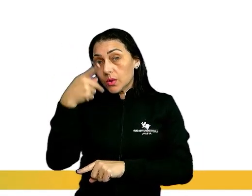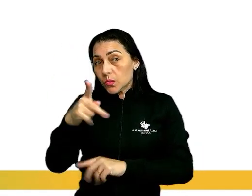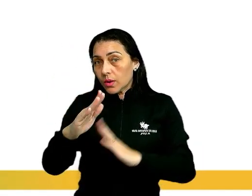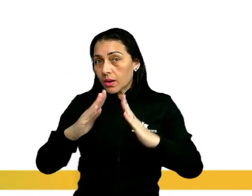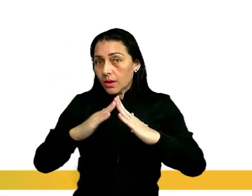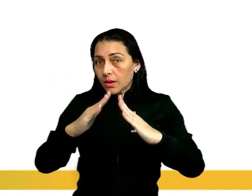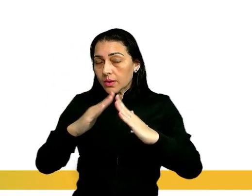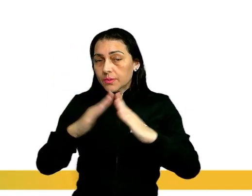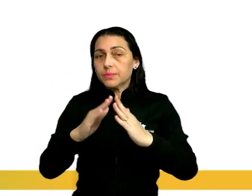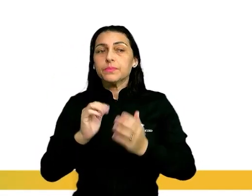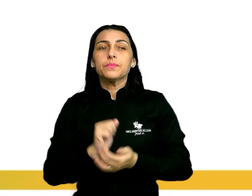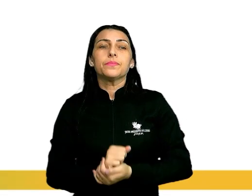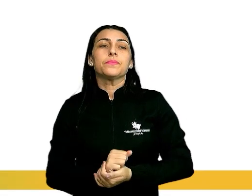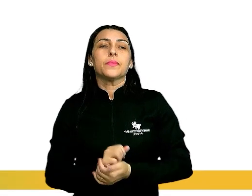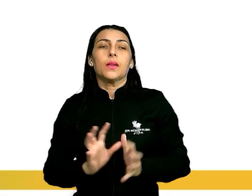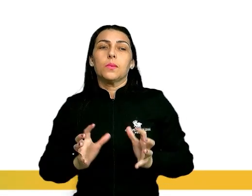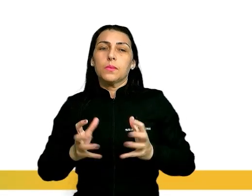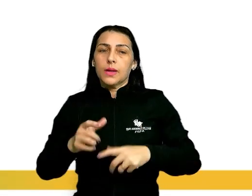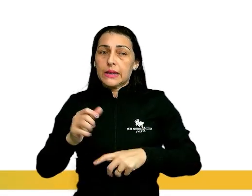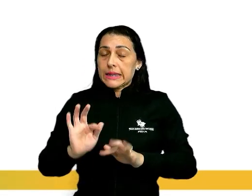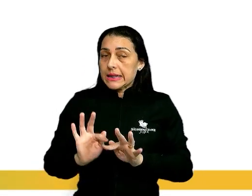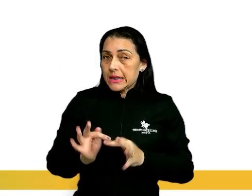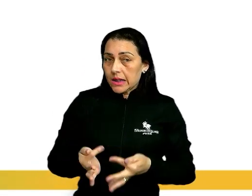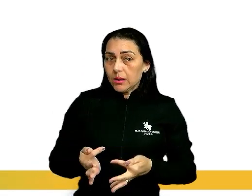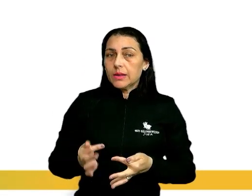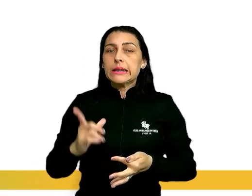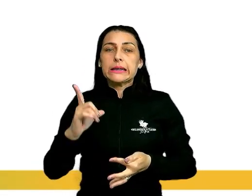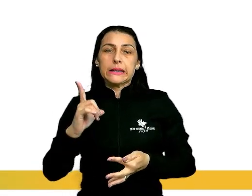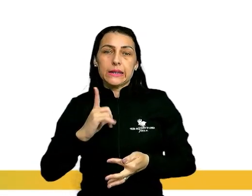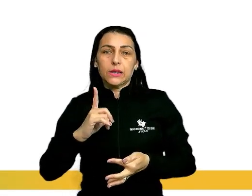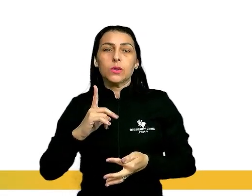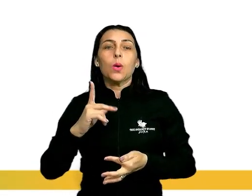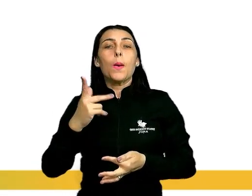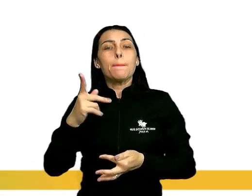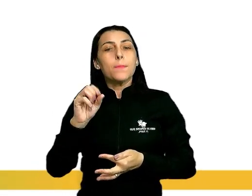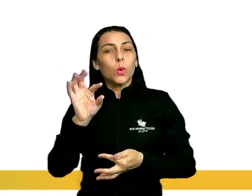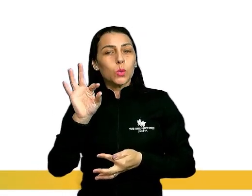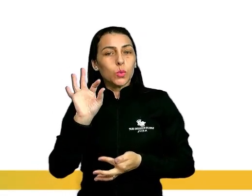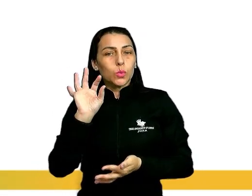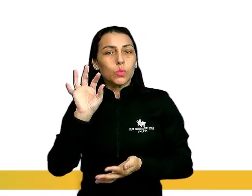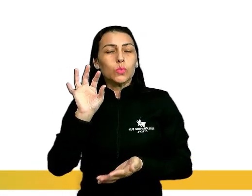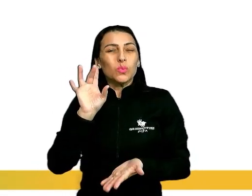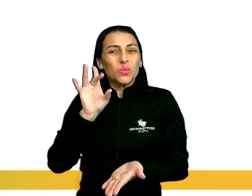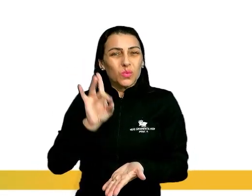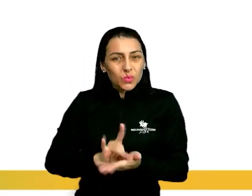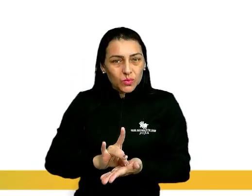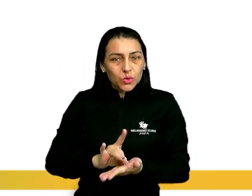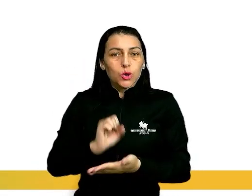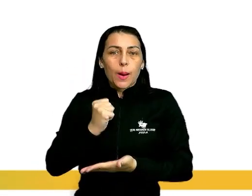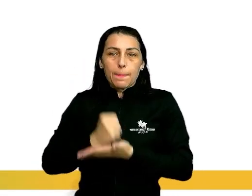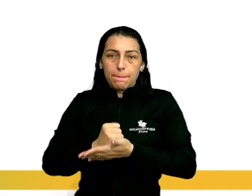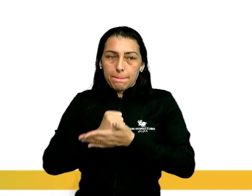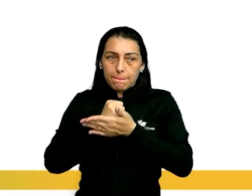casa né as alavancas são máquinas simples são compostos por um ponto fixo ou ponto de apoio ela vai